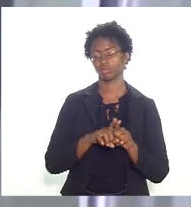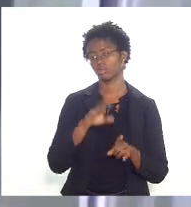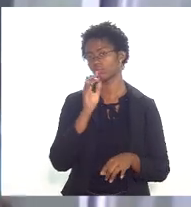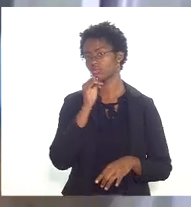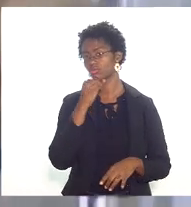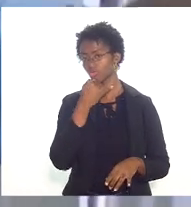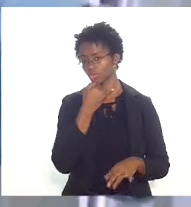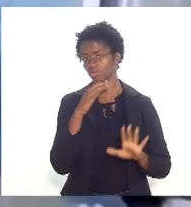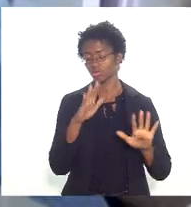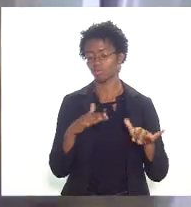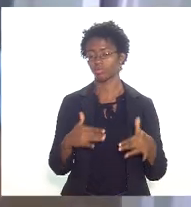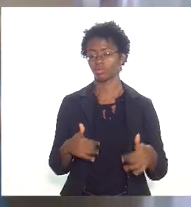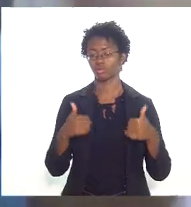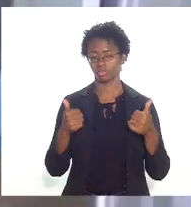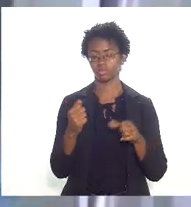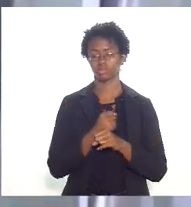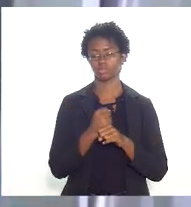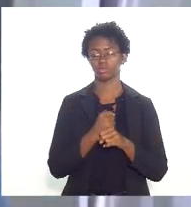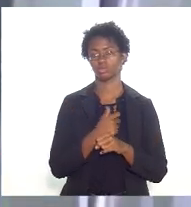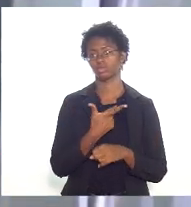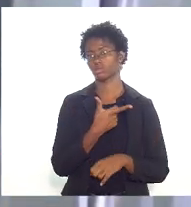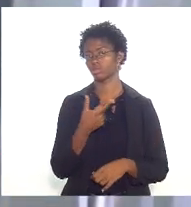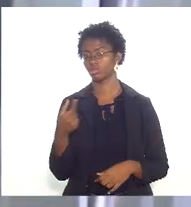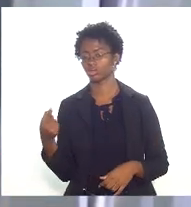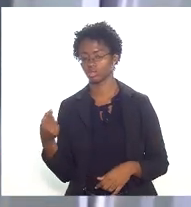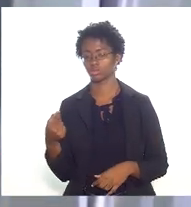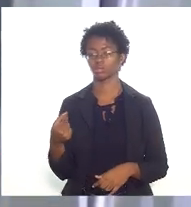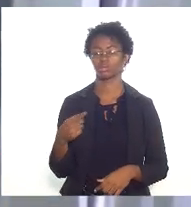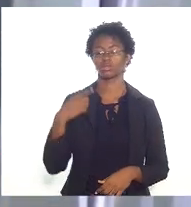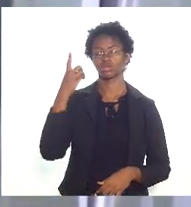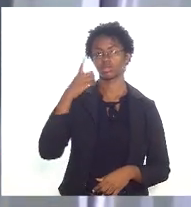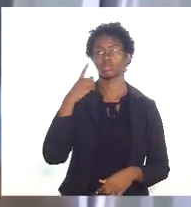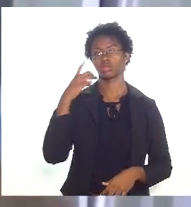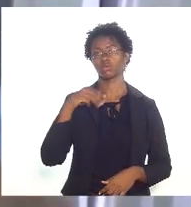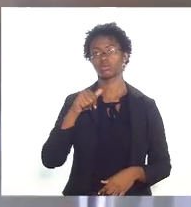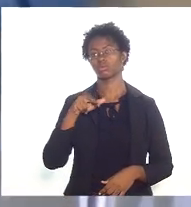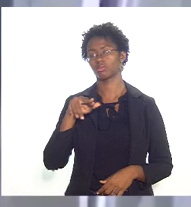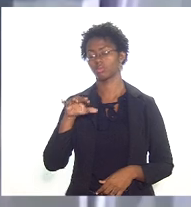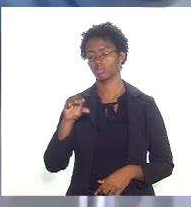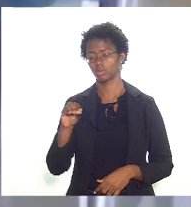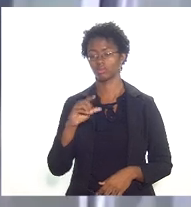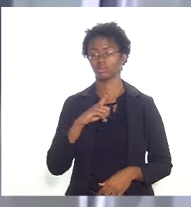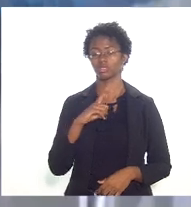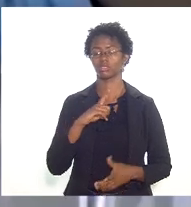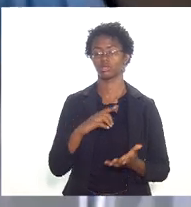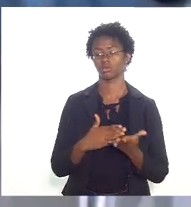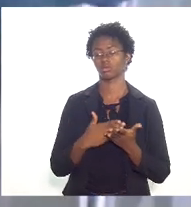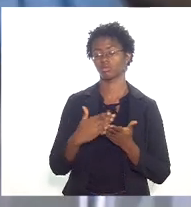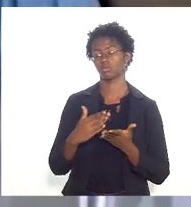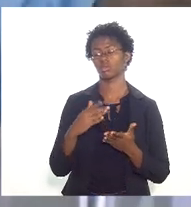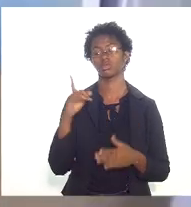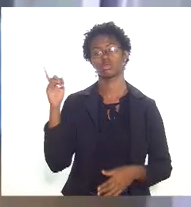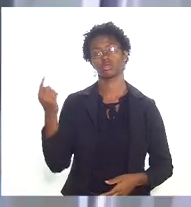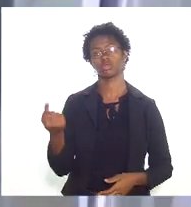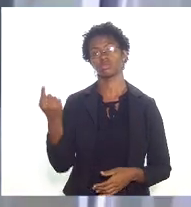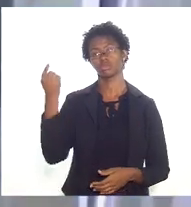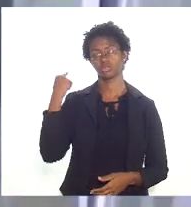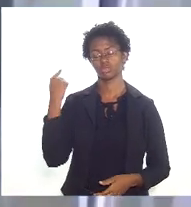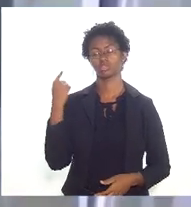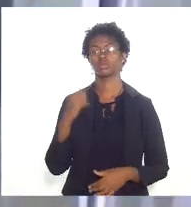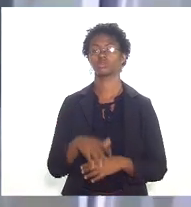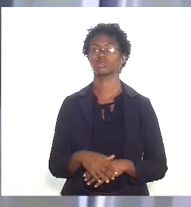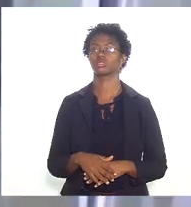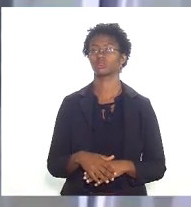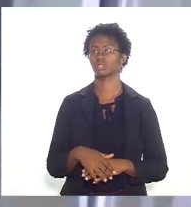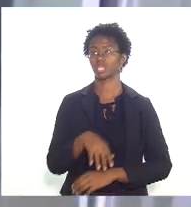aprimorado no início dos anos2000 pelo Deputado mais forte mas tem origem na atuação do deputado José Serra assembleia nacional